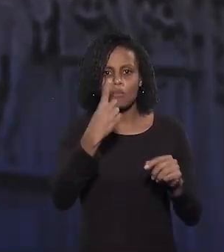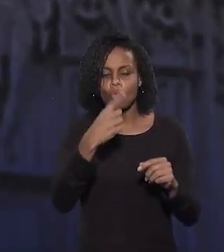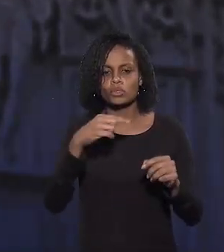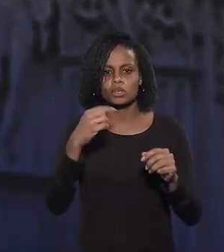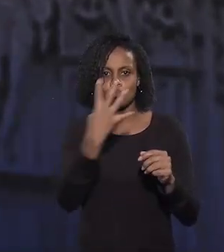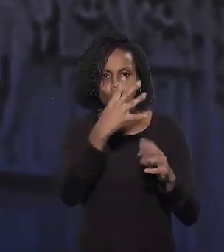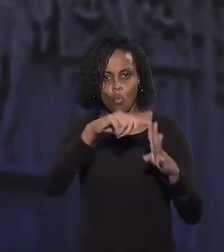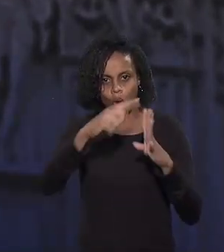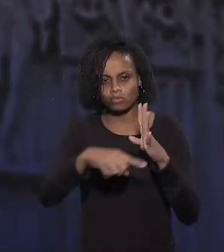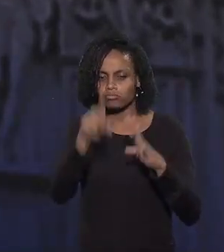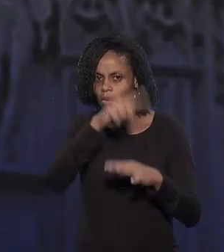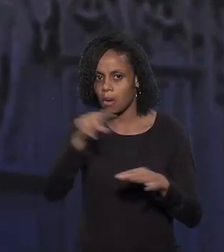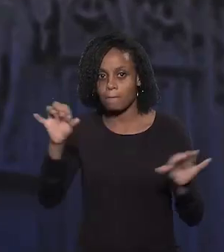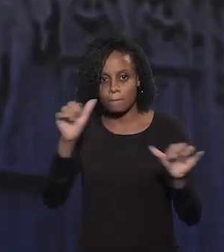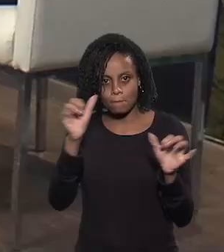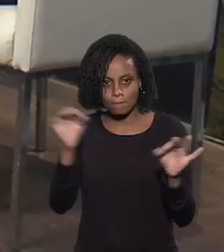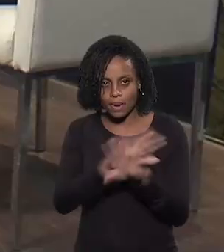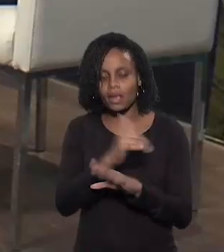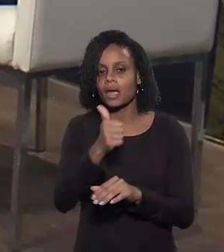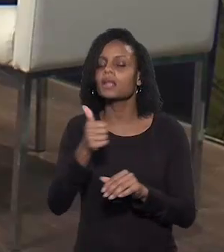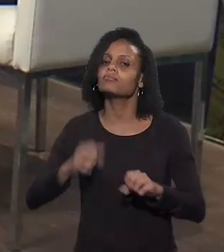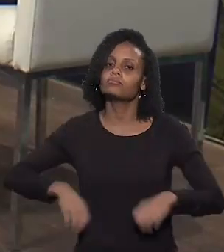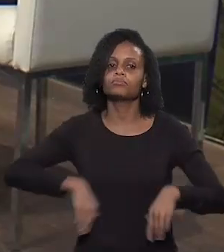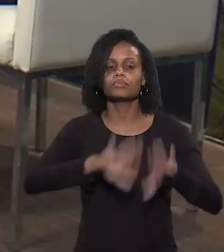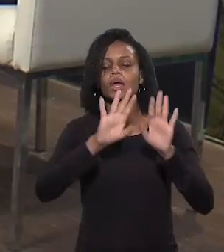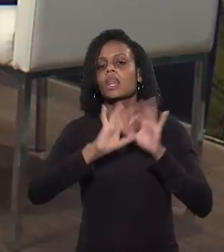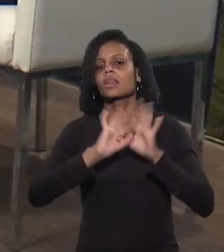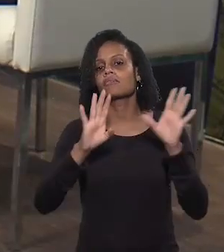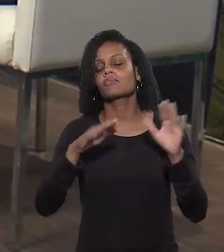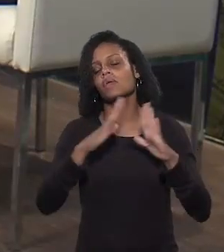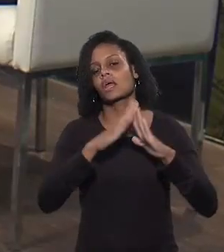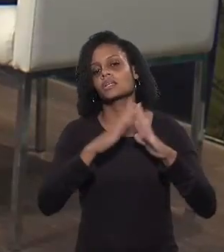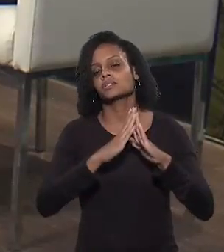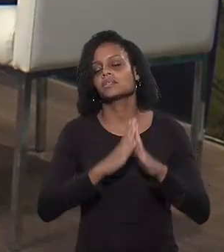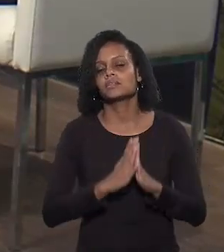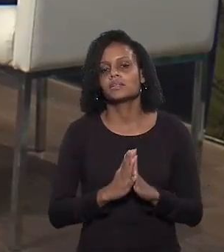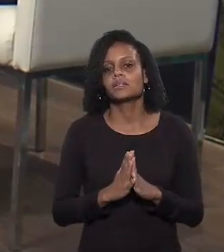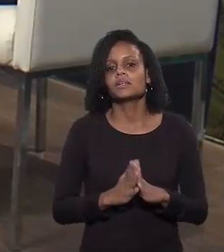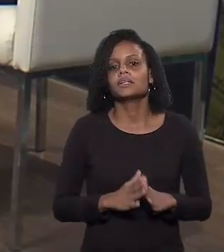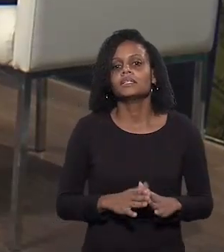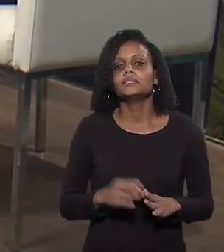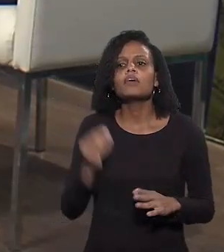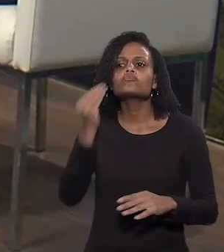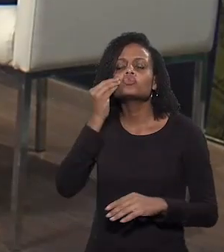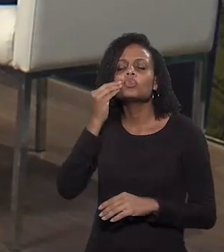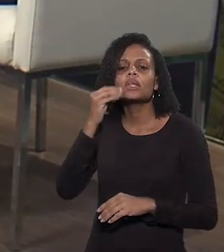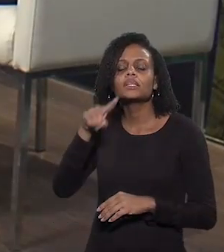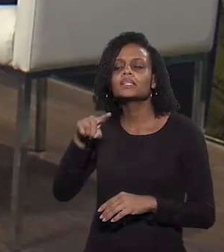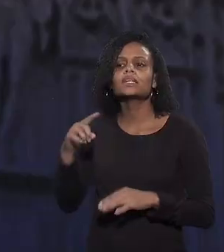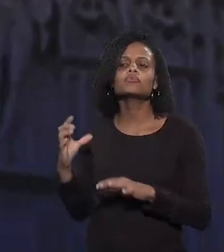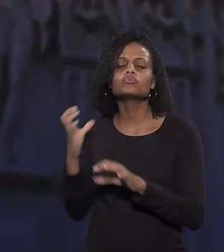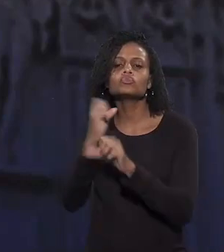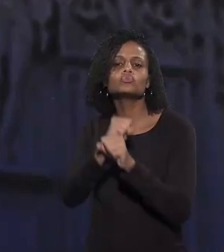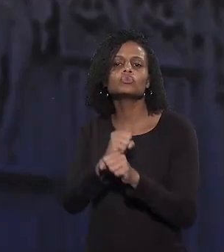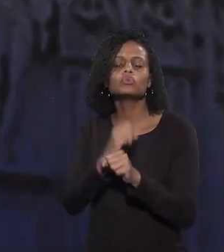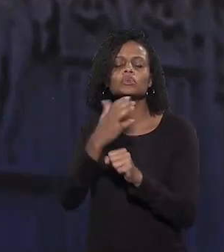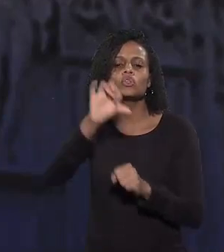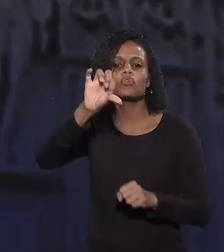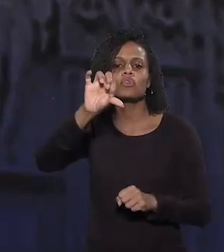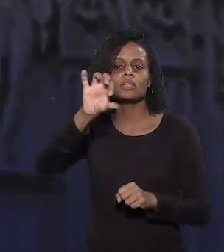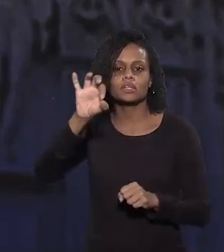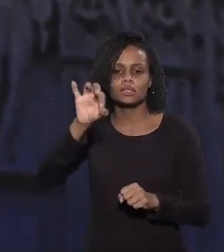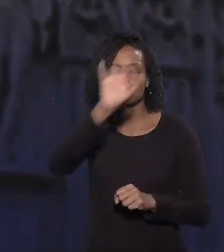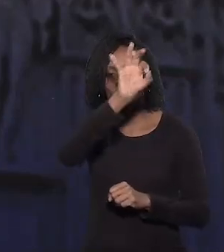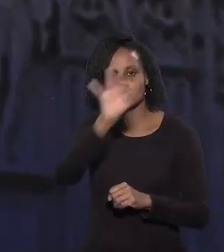por os 4 ciclos. E qual é o resultado, pela sua experiência que tem tido esse trabalho? 90% dos pacientes